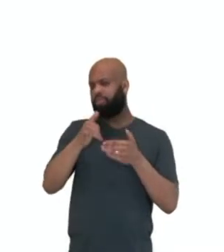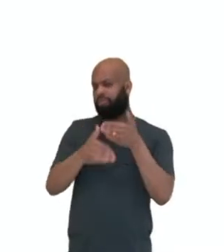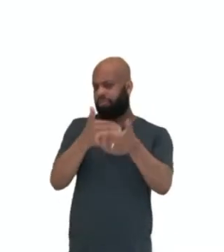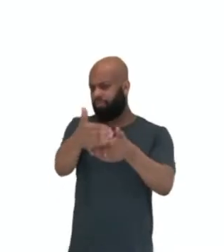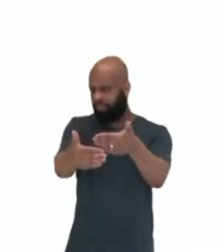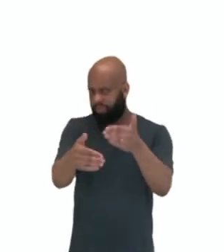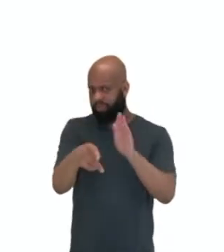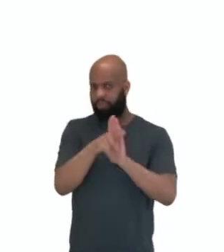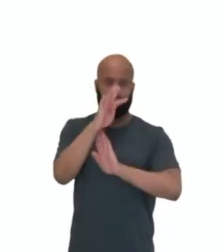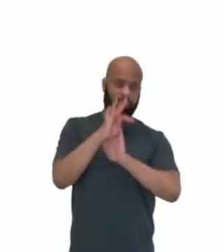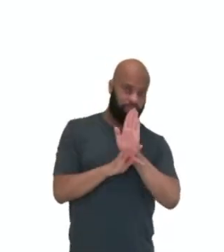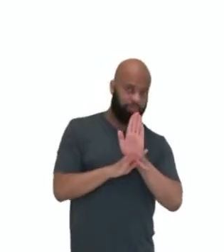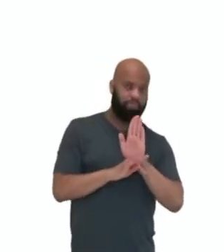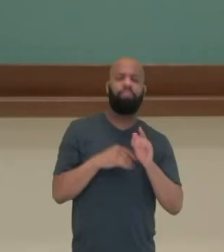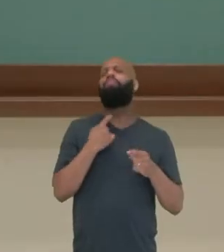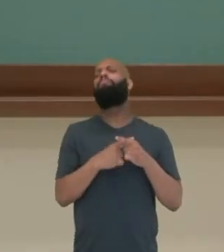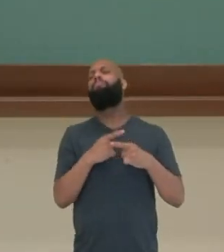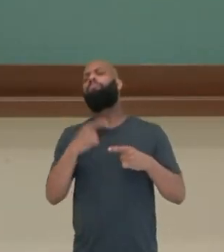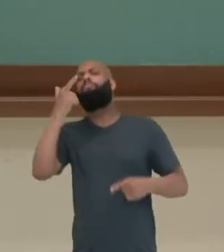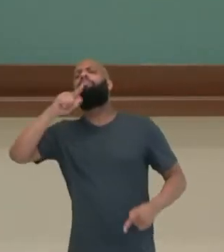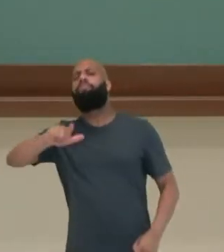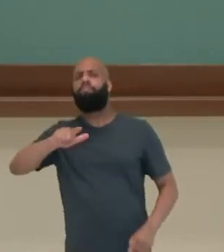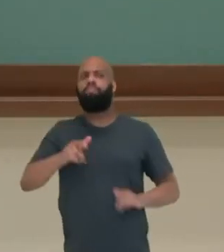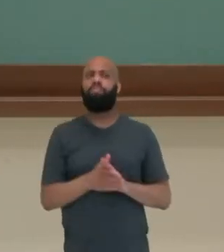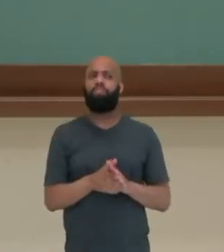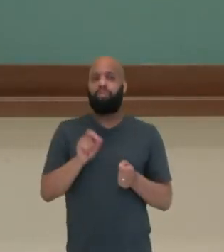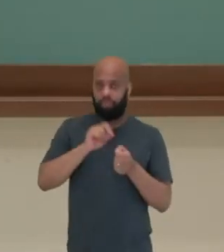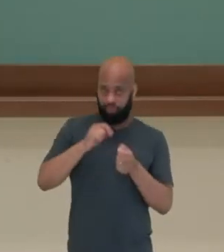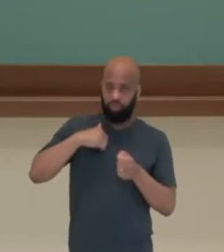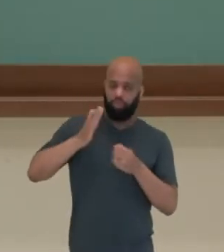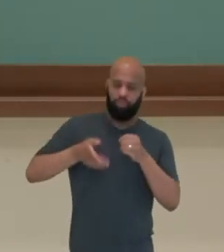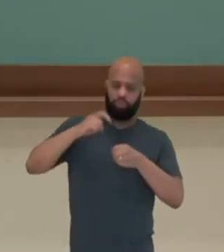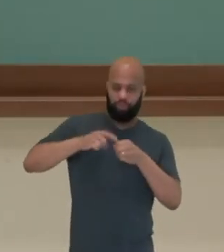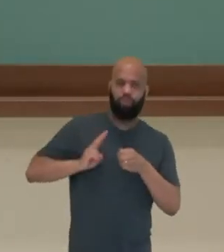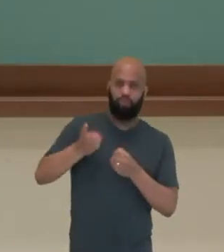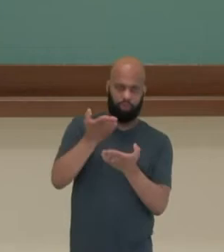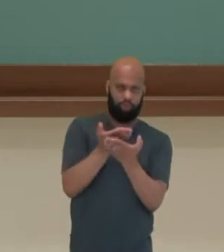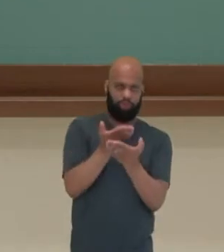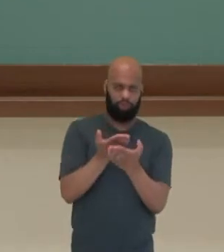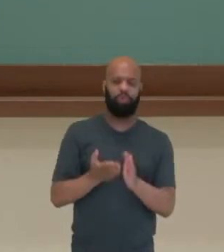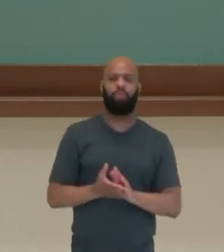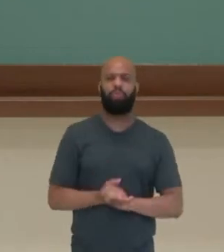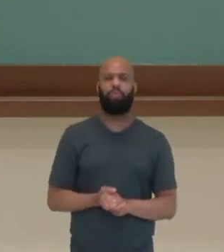reportagem? Por quê? Faz aí que eu te aguardo aqui.